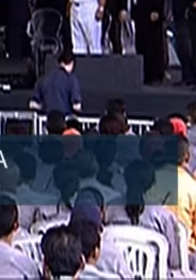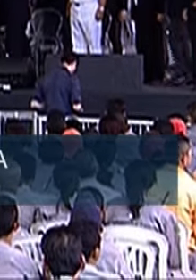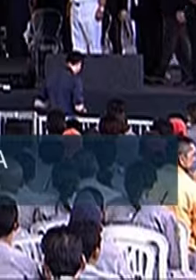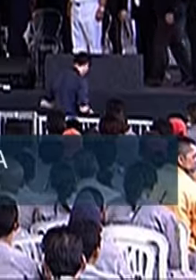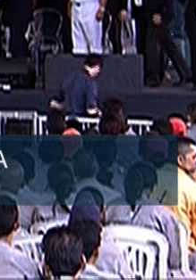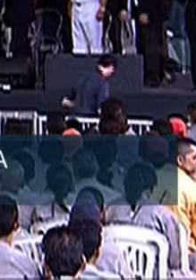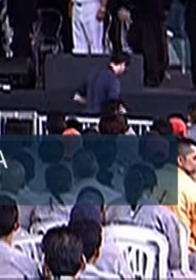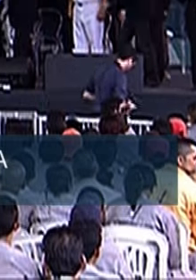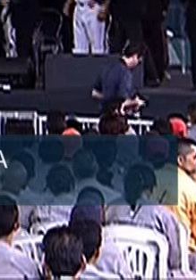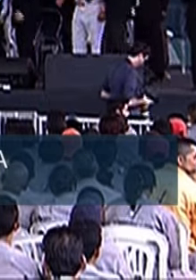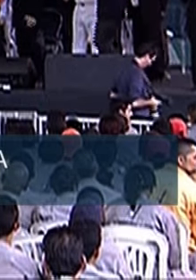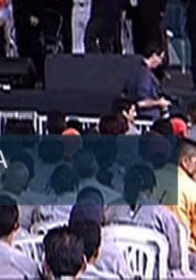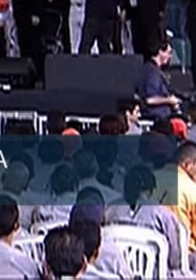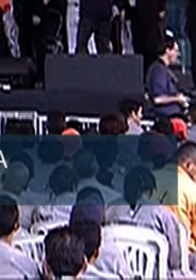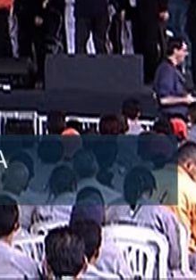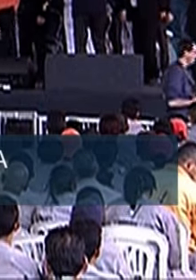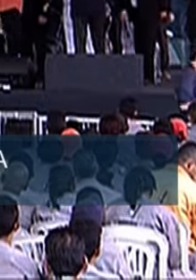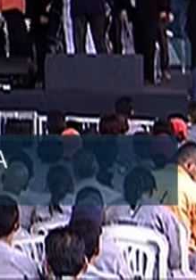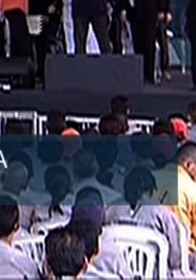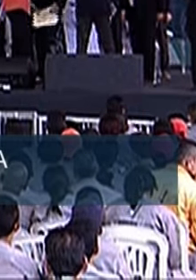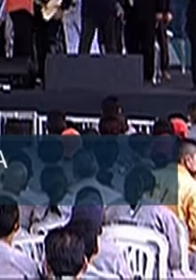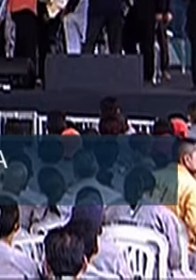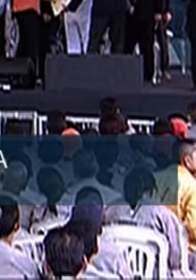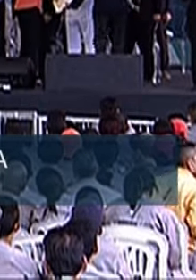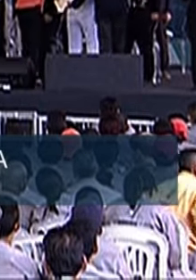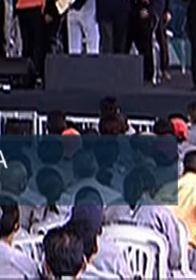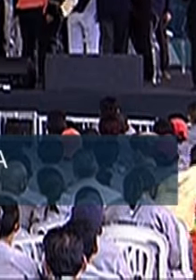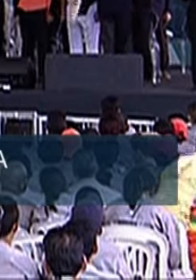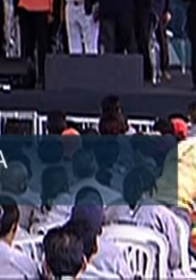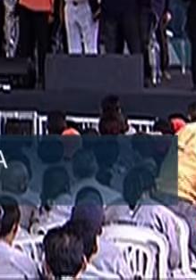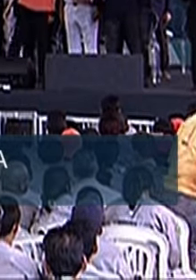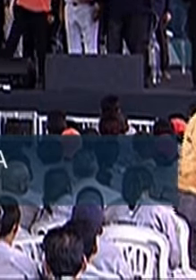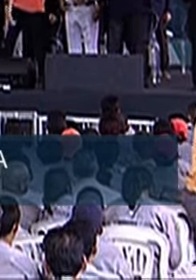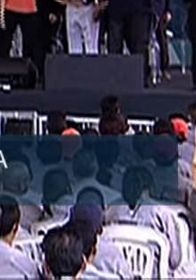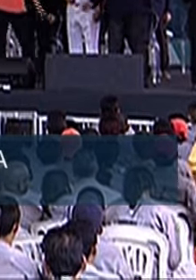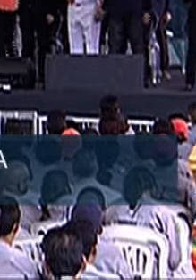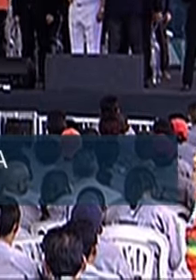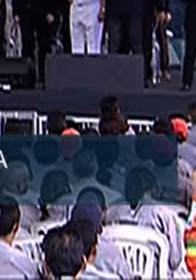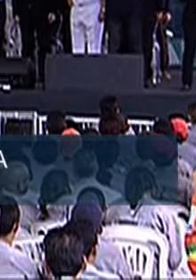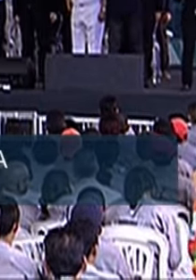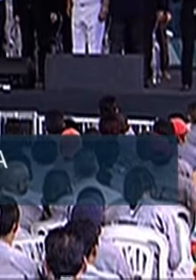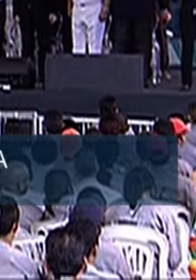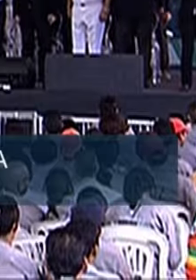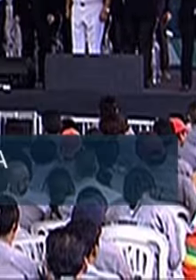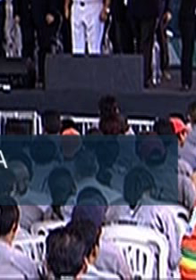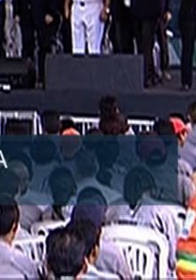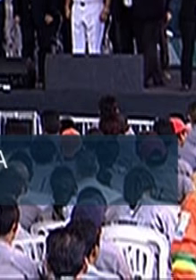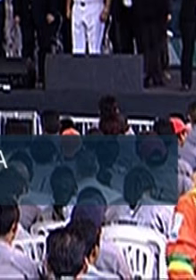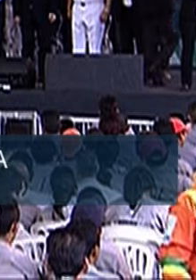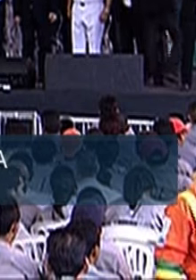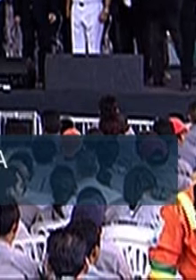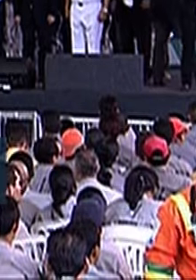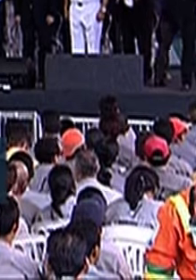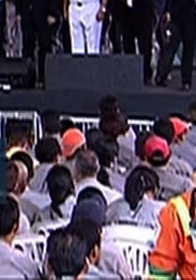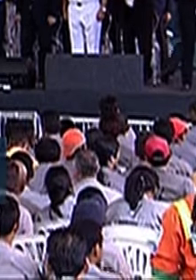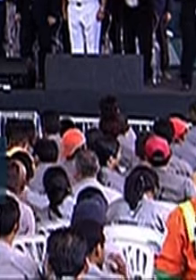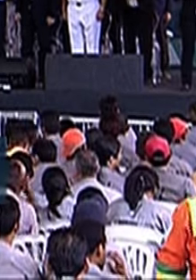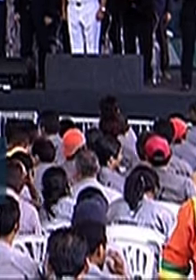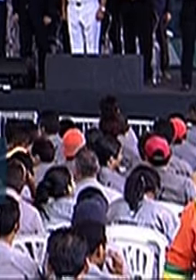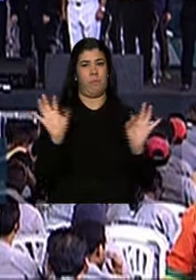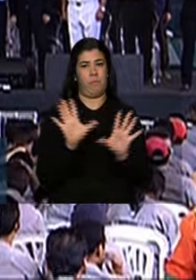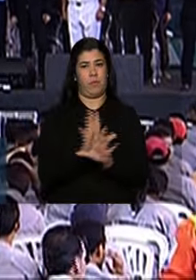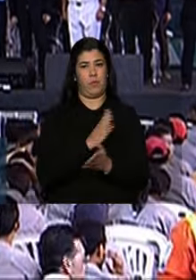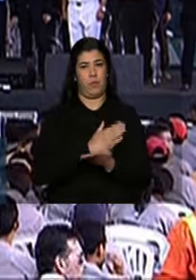Senhoras e senhores, no pier do estaleiro Atlântico Sul, a tripulação está pronta para iniciar a primeira